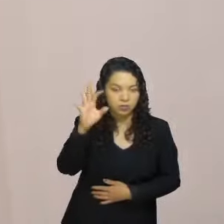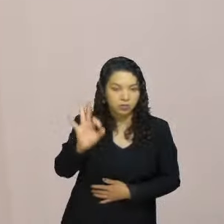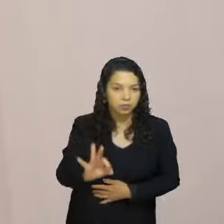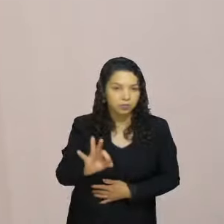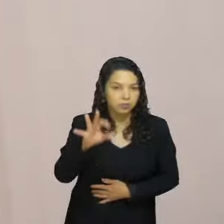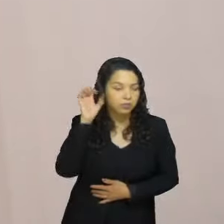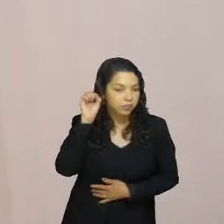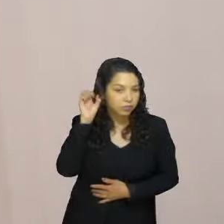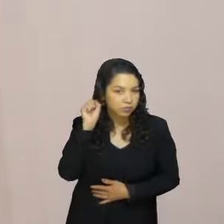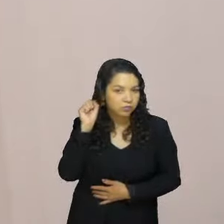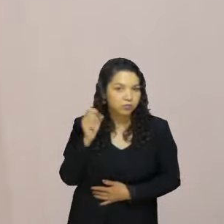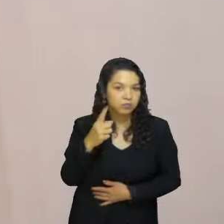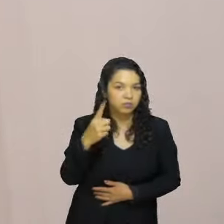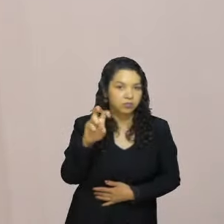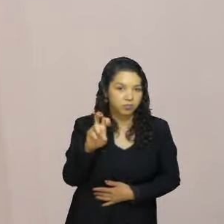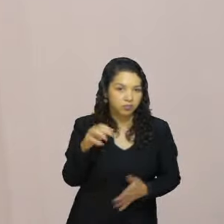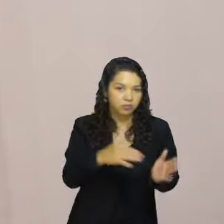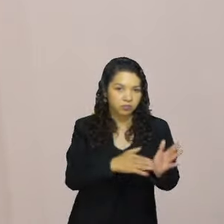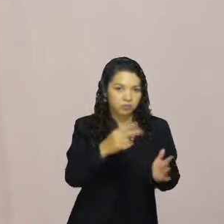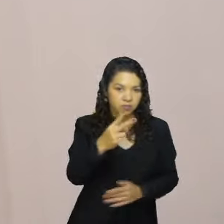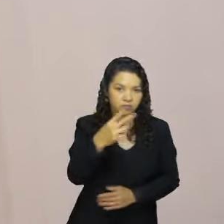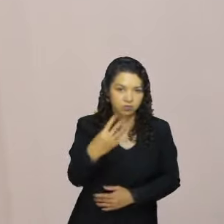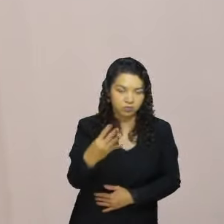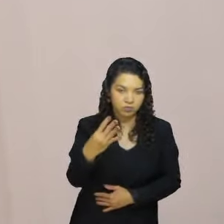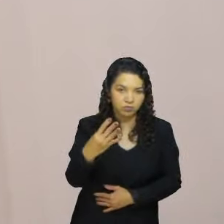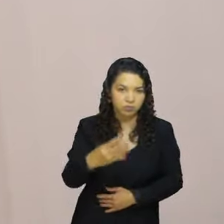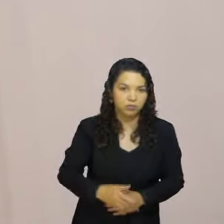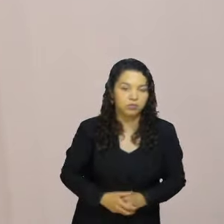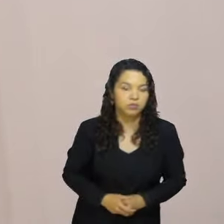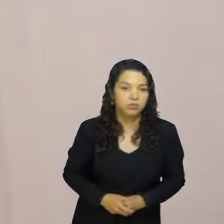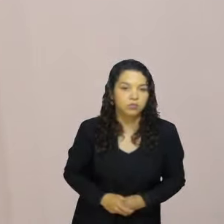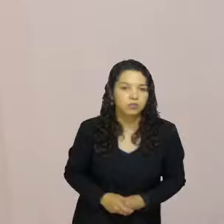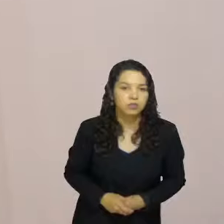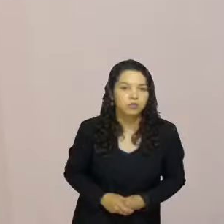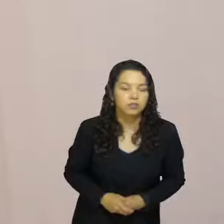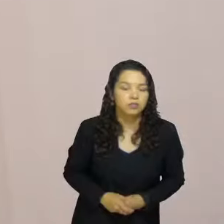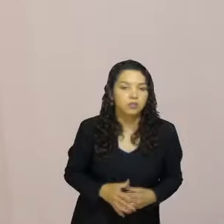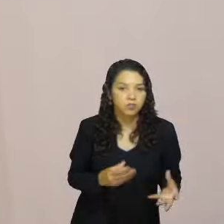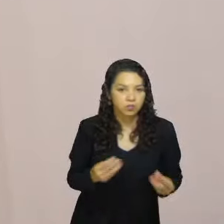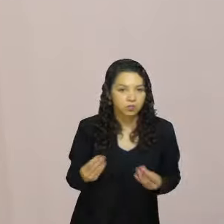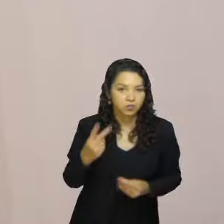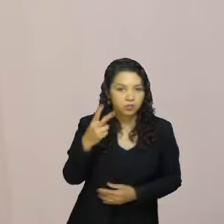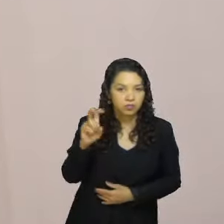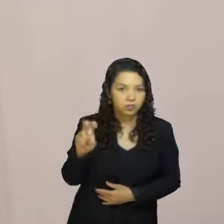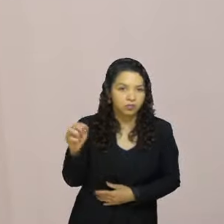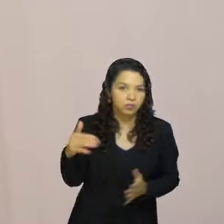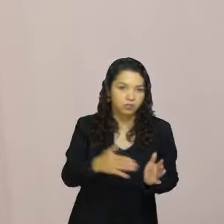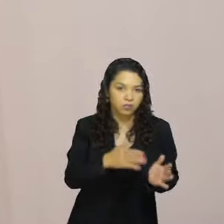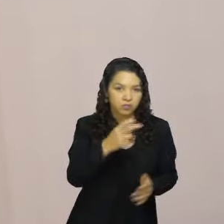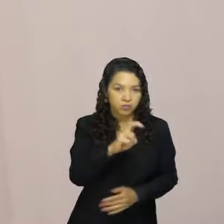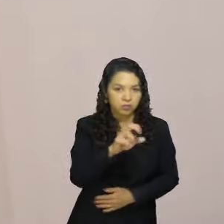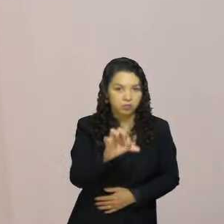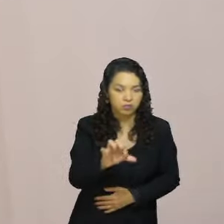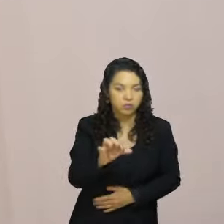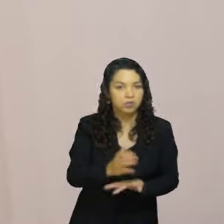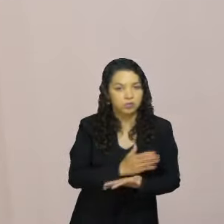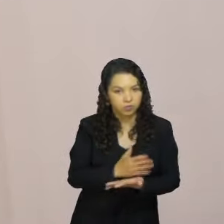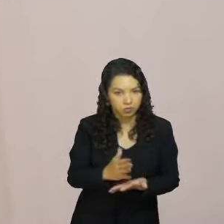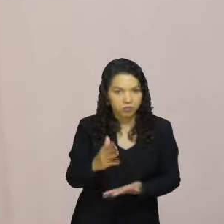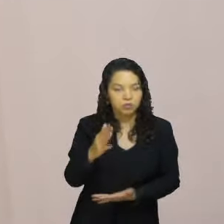ouvintes têm entre 15 e 24 anos, uma grande maioria entre 25 e 59 anos e muitos ouvintes também na casa dos 60 anos ou